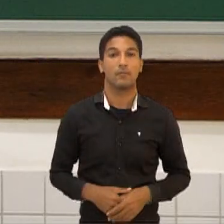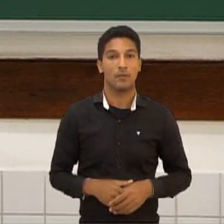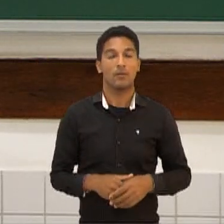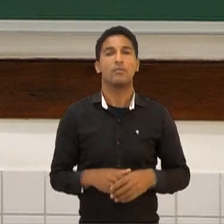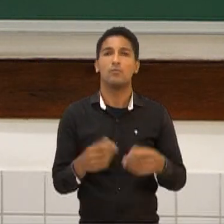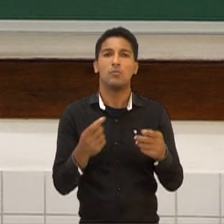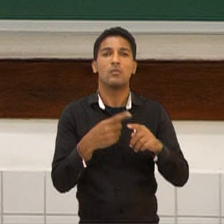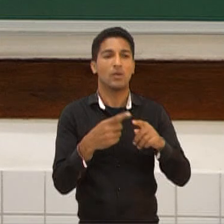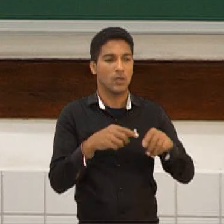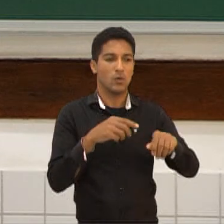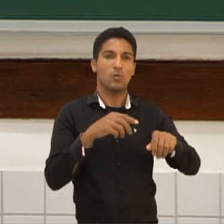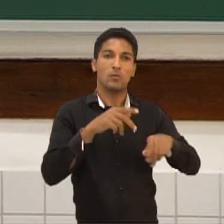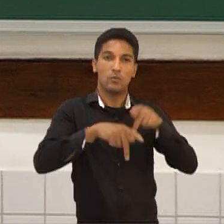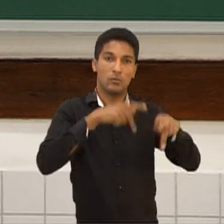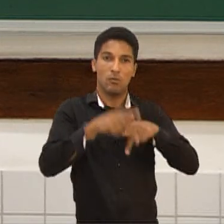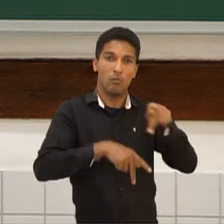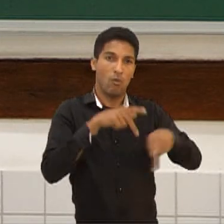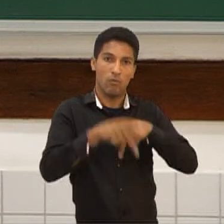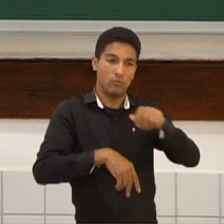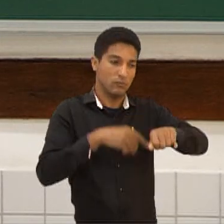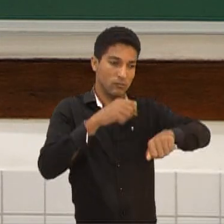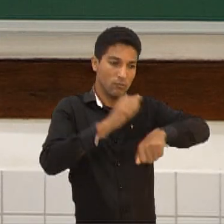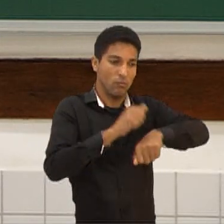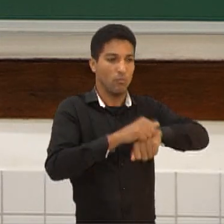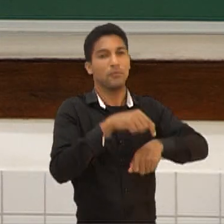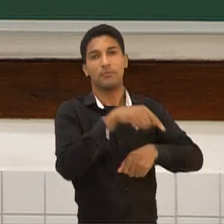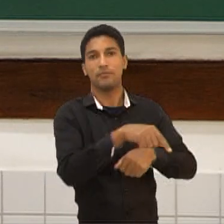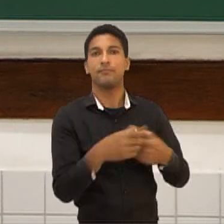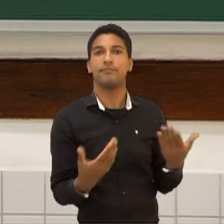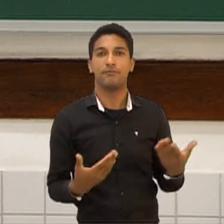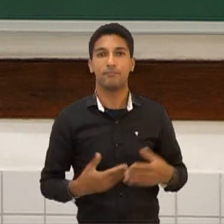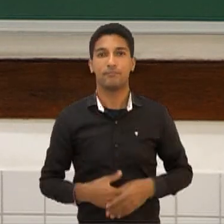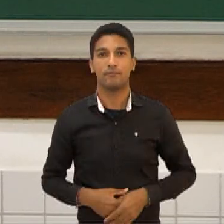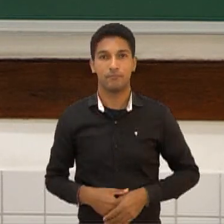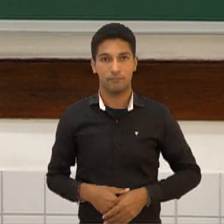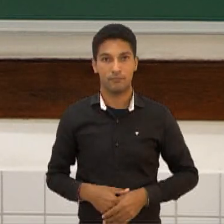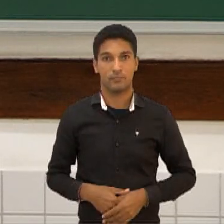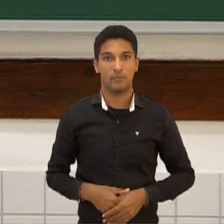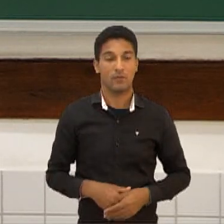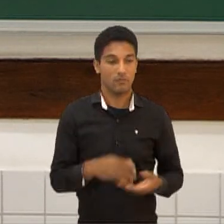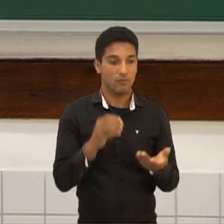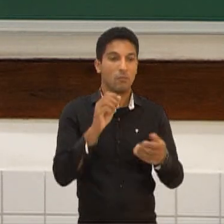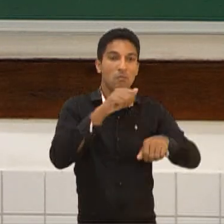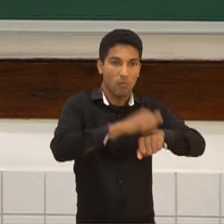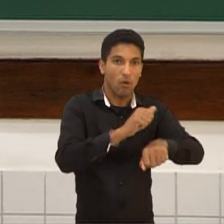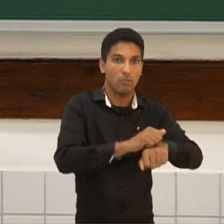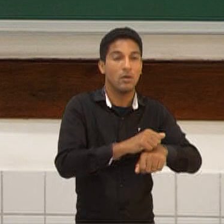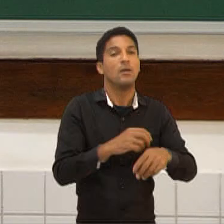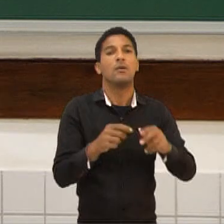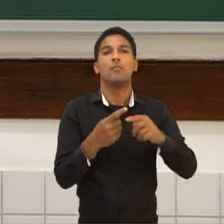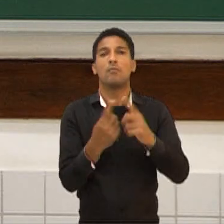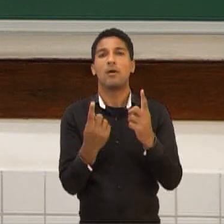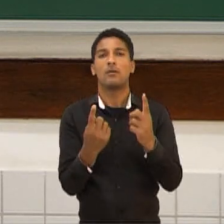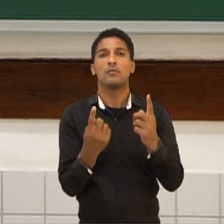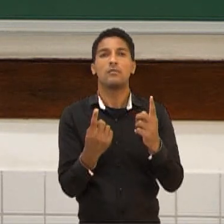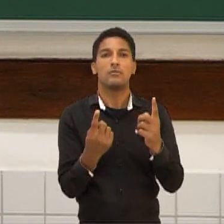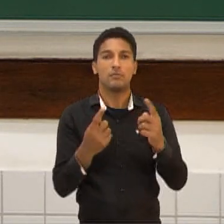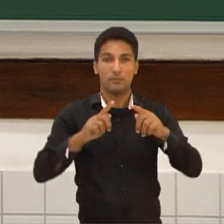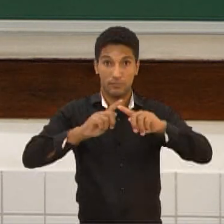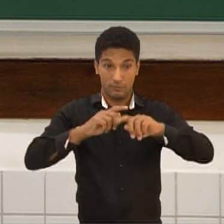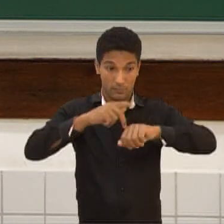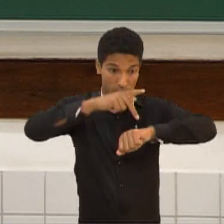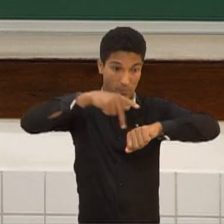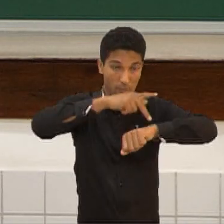assim, não é atendida da forma que a gente considera correta, né? Que essa riqueza do país realmente